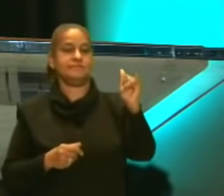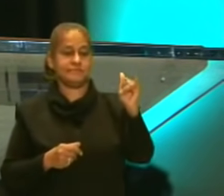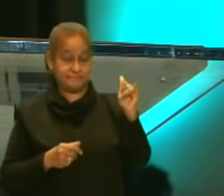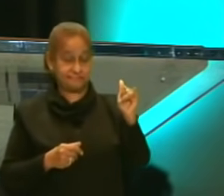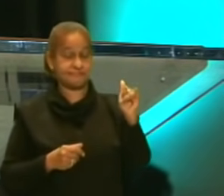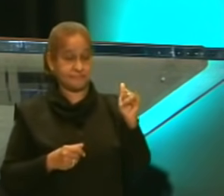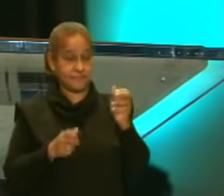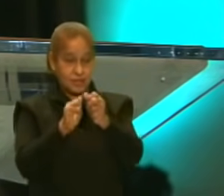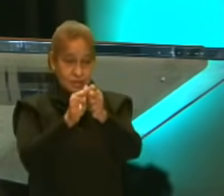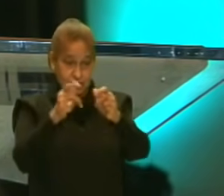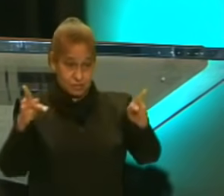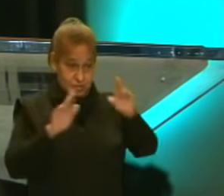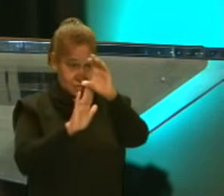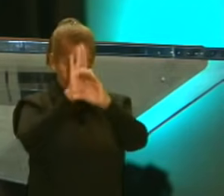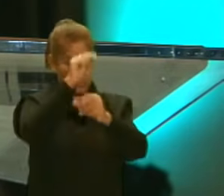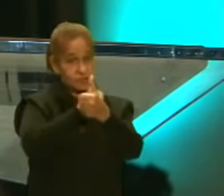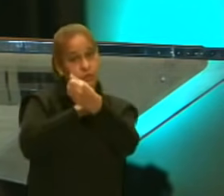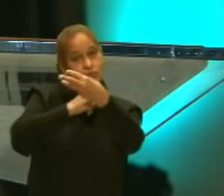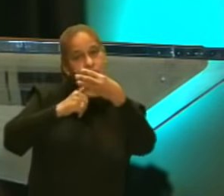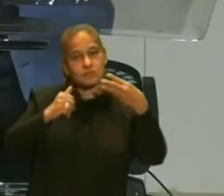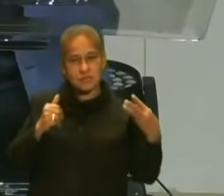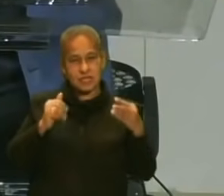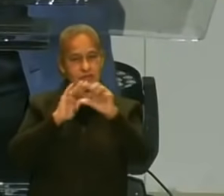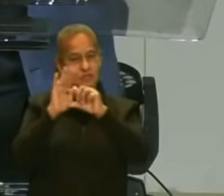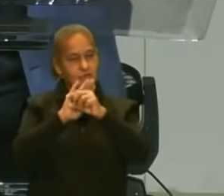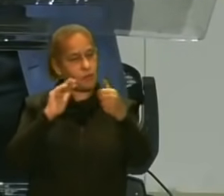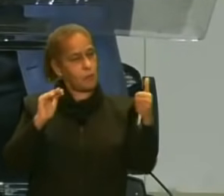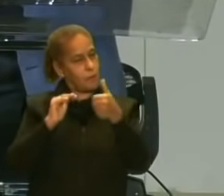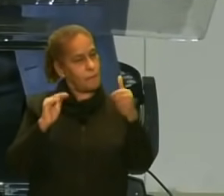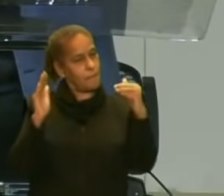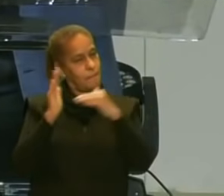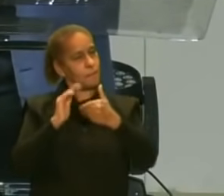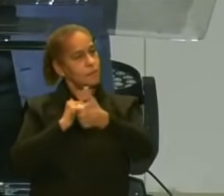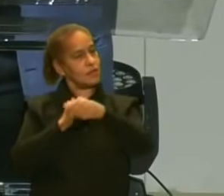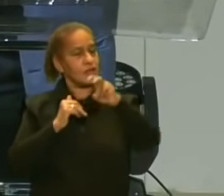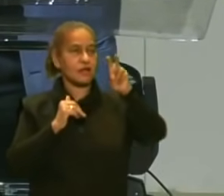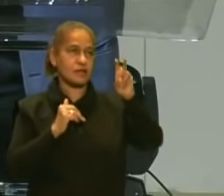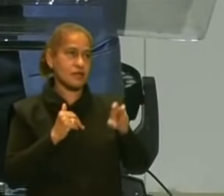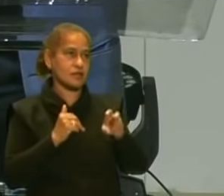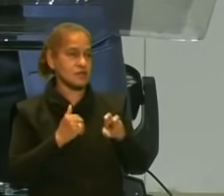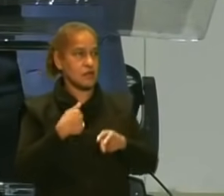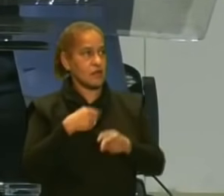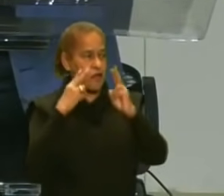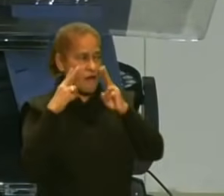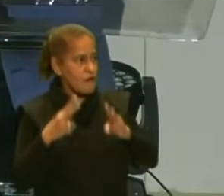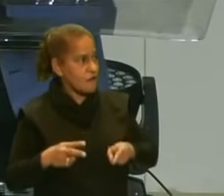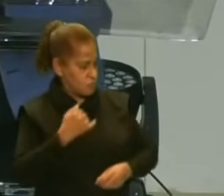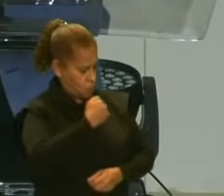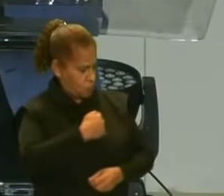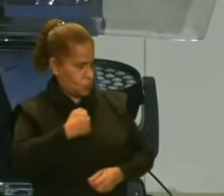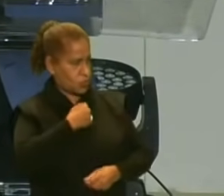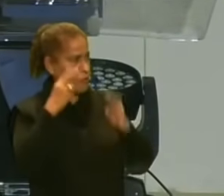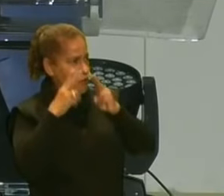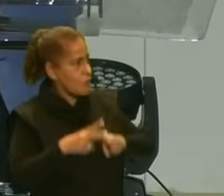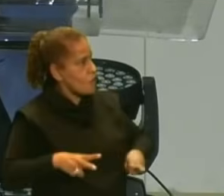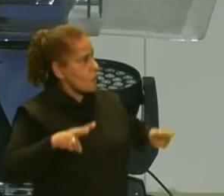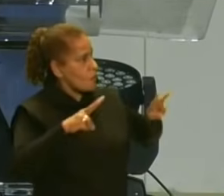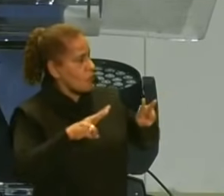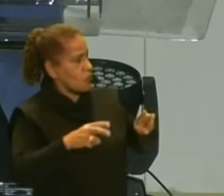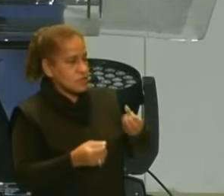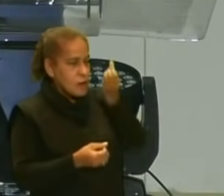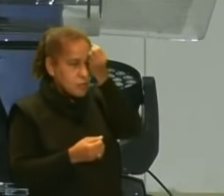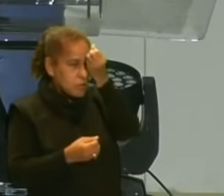em Apocalipse 13, versículos de 11 a 15, diz assim: e então vi outra besta que saía da terra, com